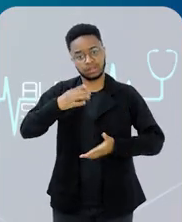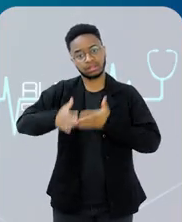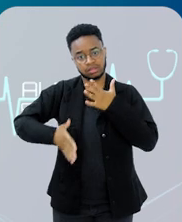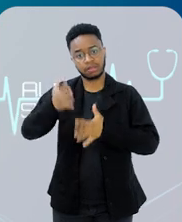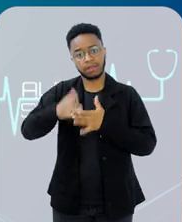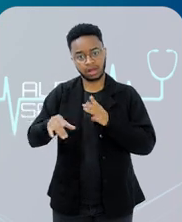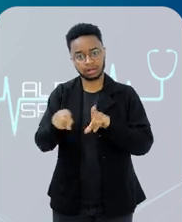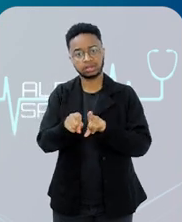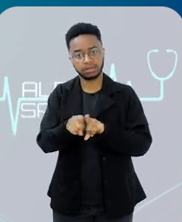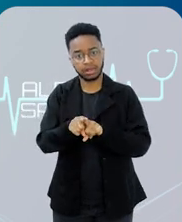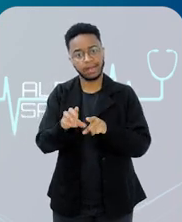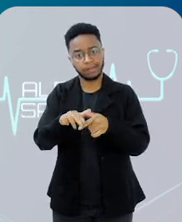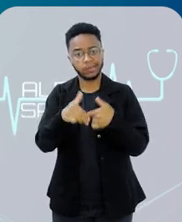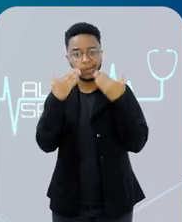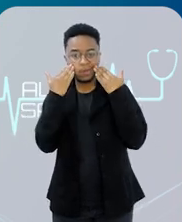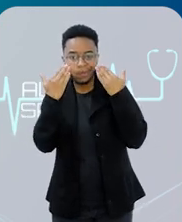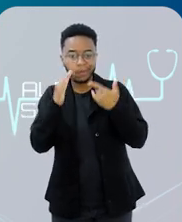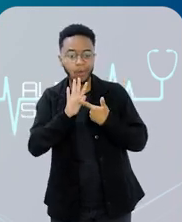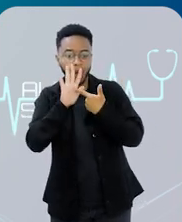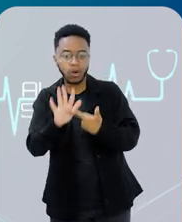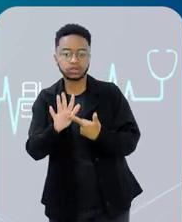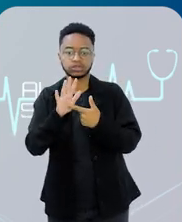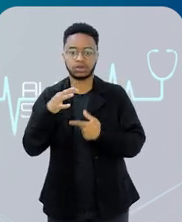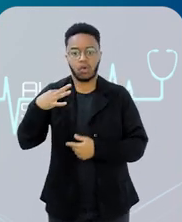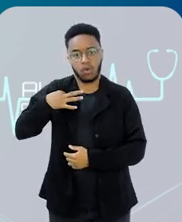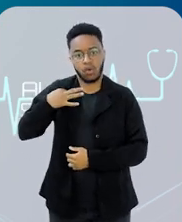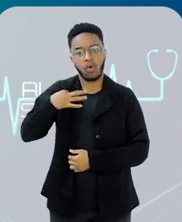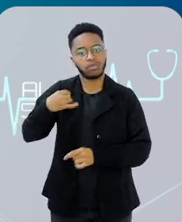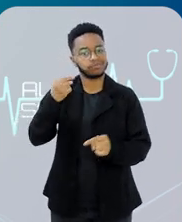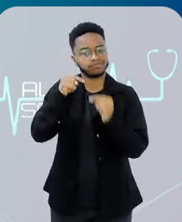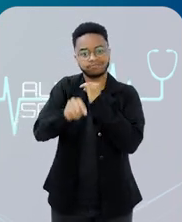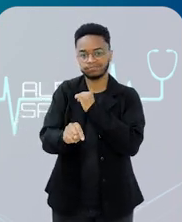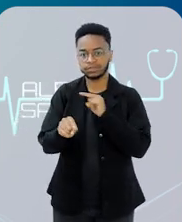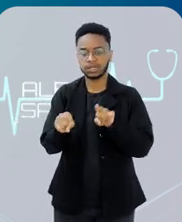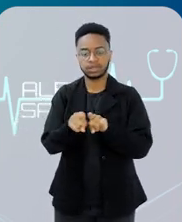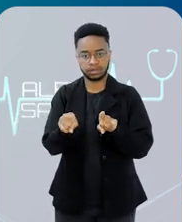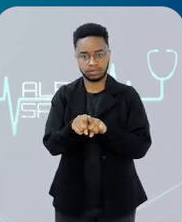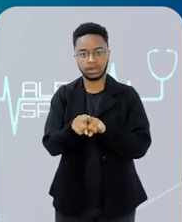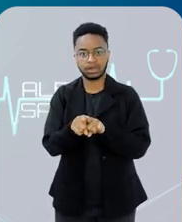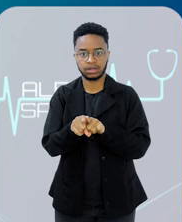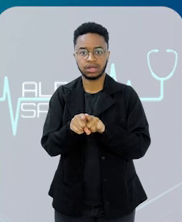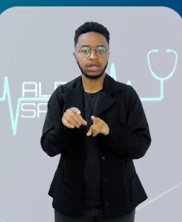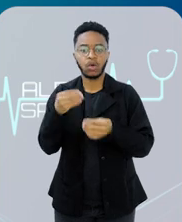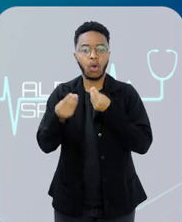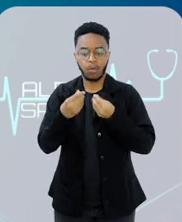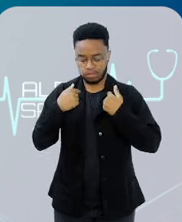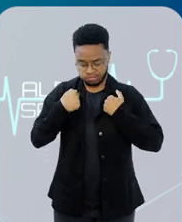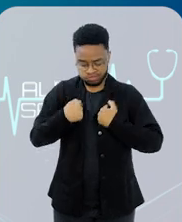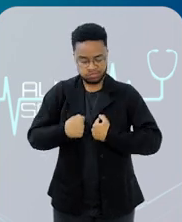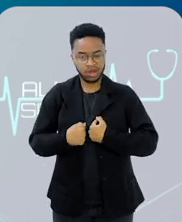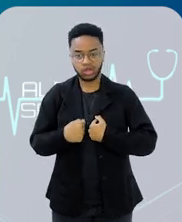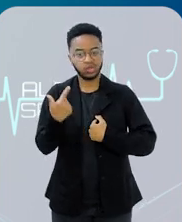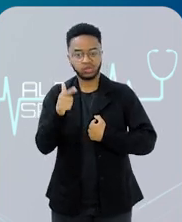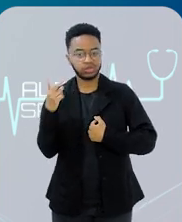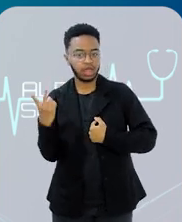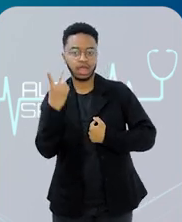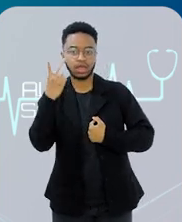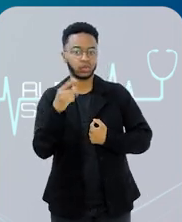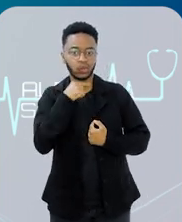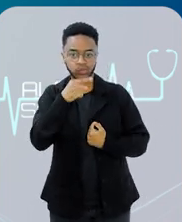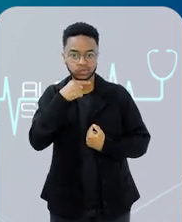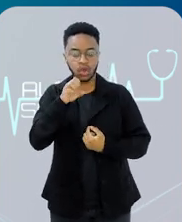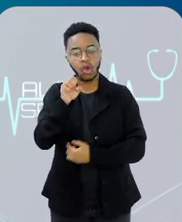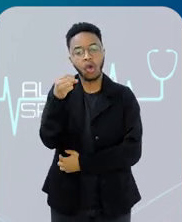o problema das vestes, as próprias roupas também, o decote não ficar tão